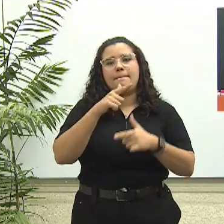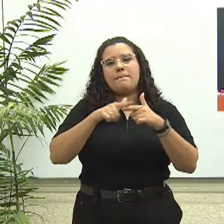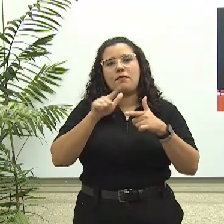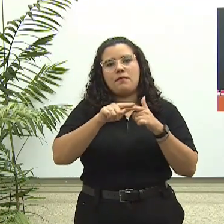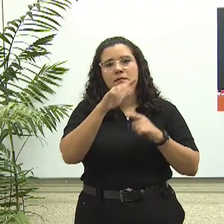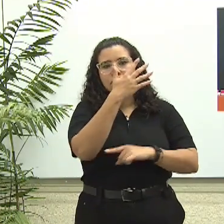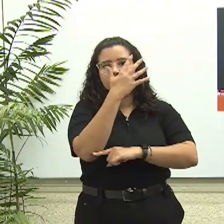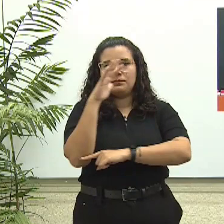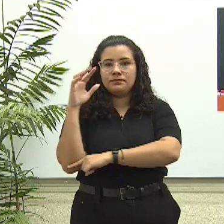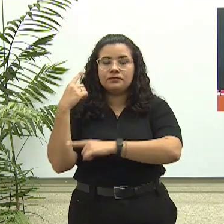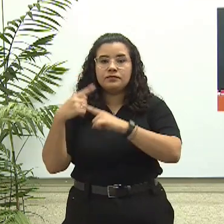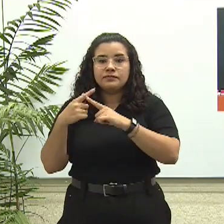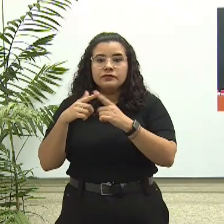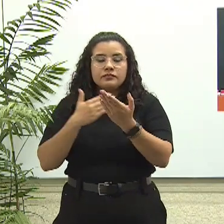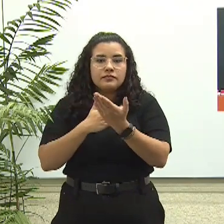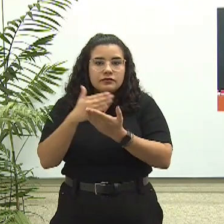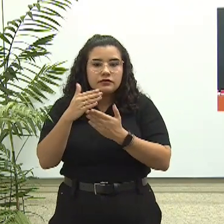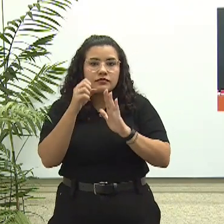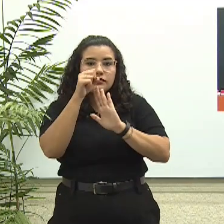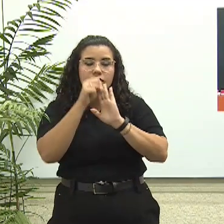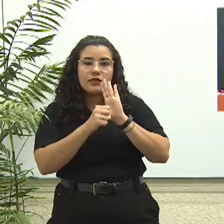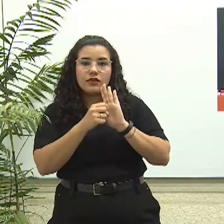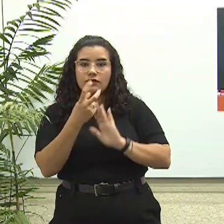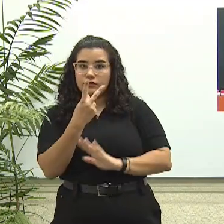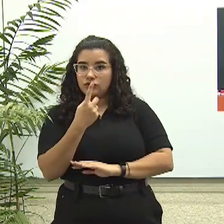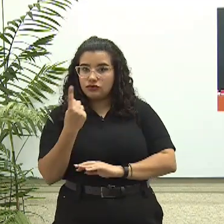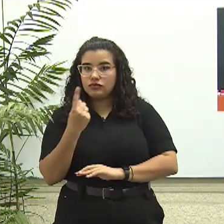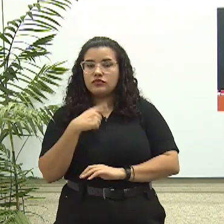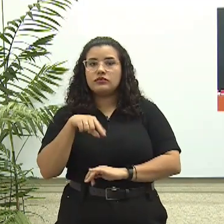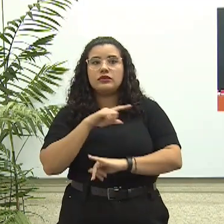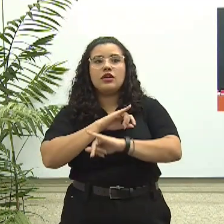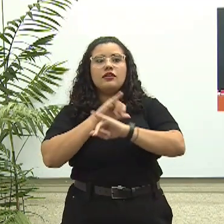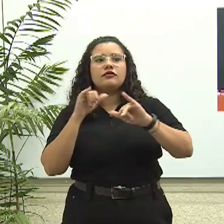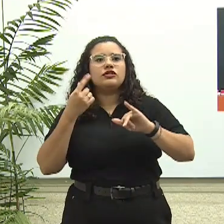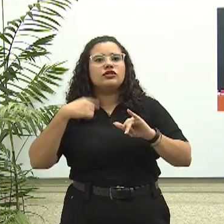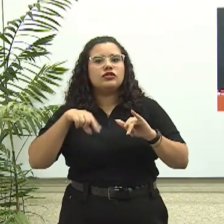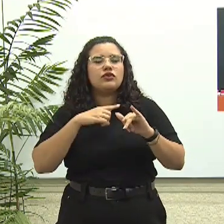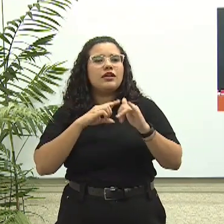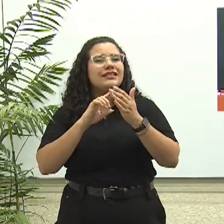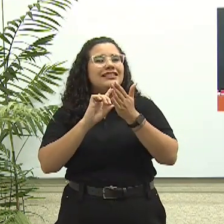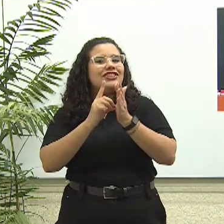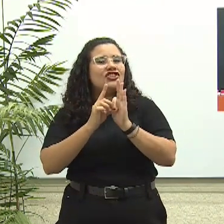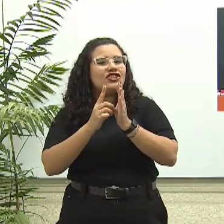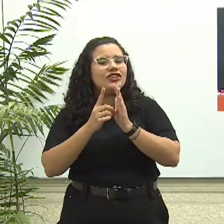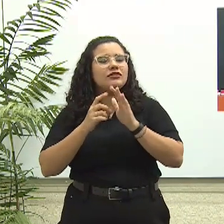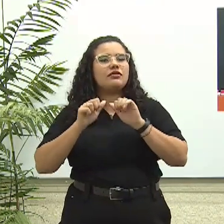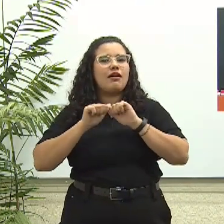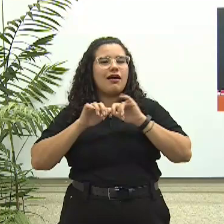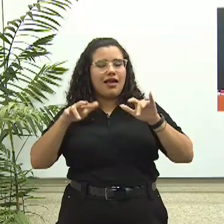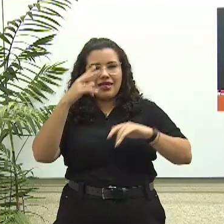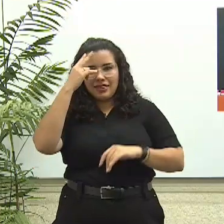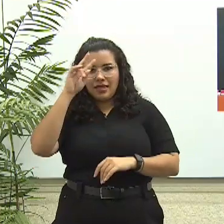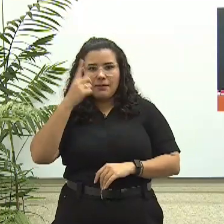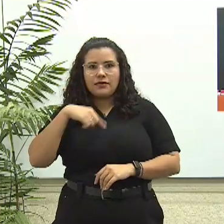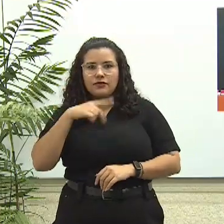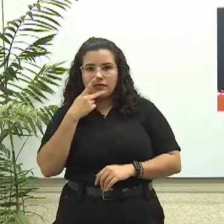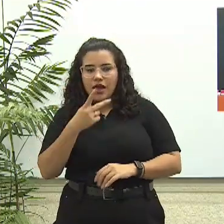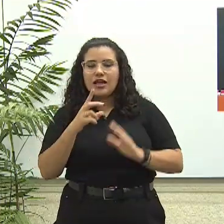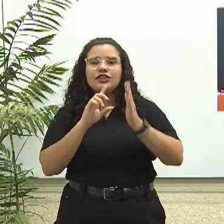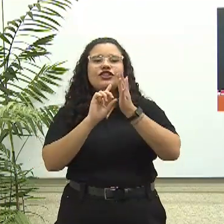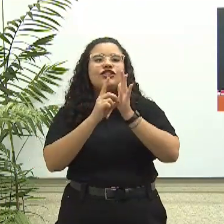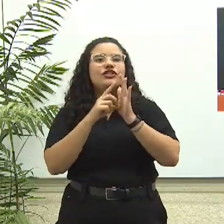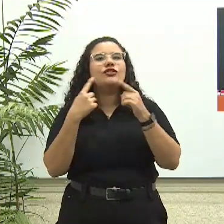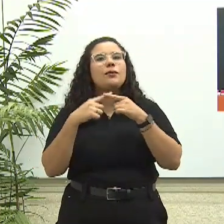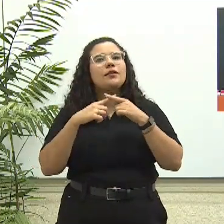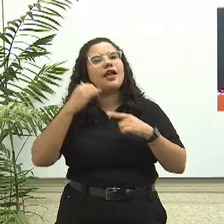início do século XX nós dizíamos nós estamos digitalizando lembra disso vocês lembram disso para evitar